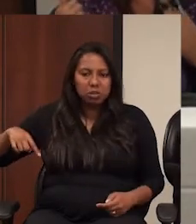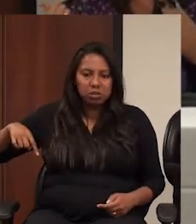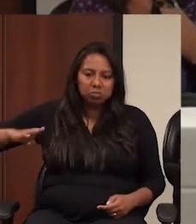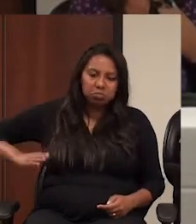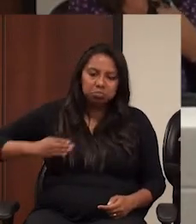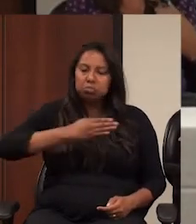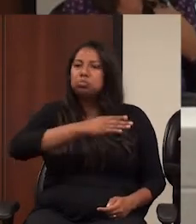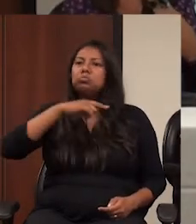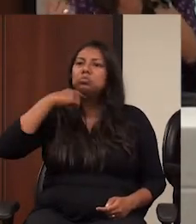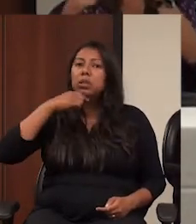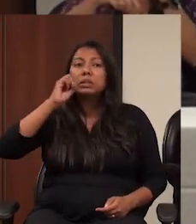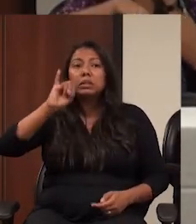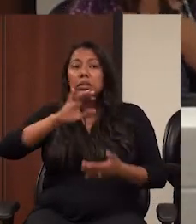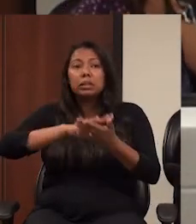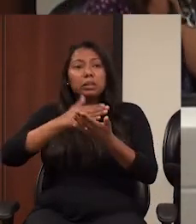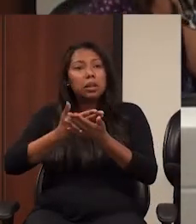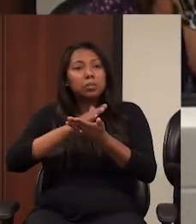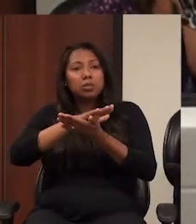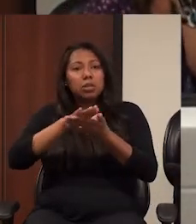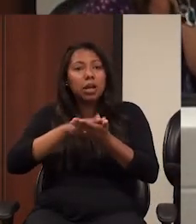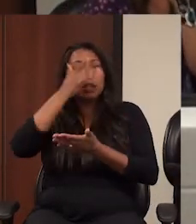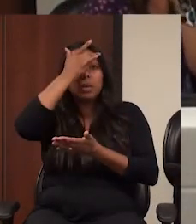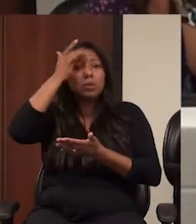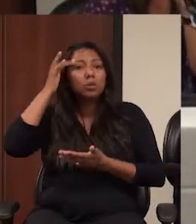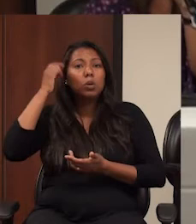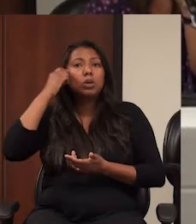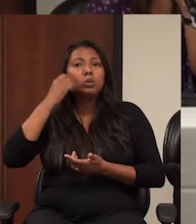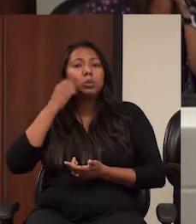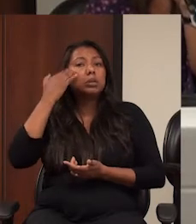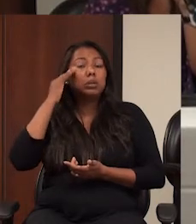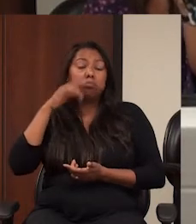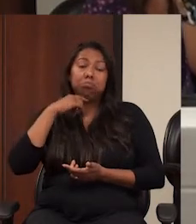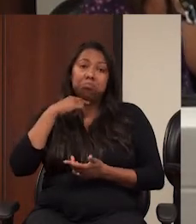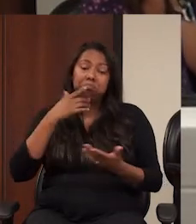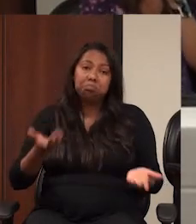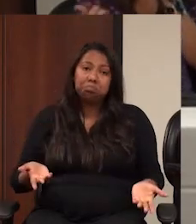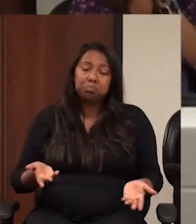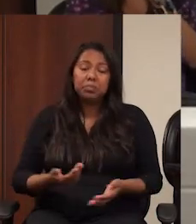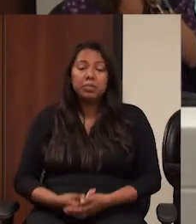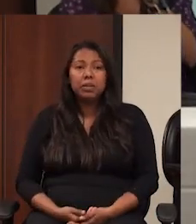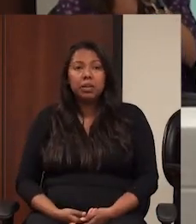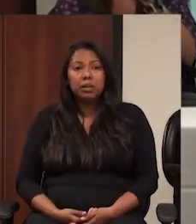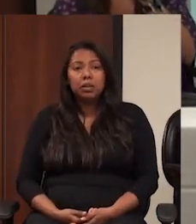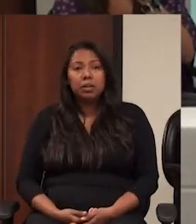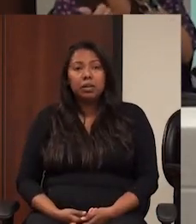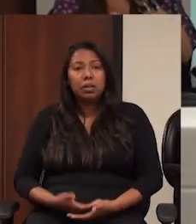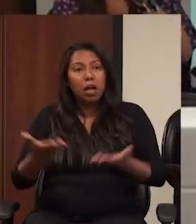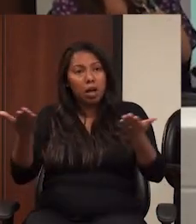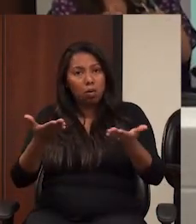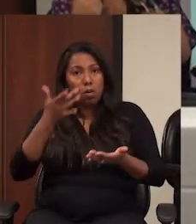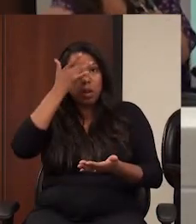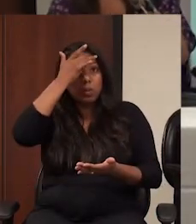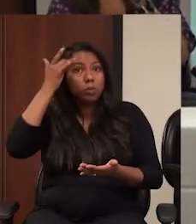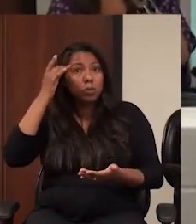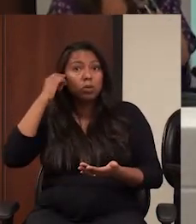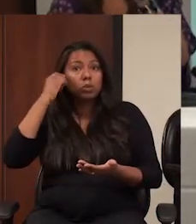não existisse a intérprete, nenhuma pessoa surda poderia entender o que eu estou falando. Nesse momento, a pessoa